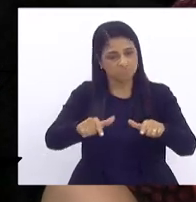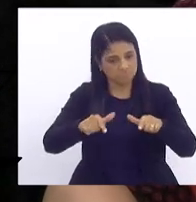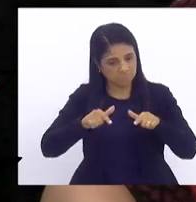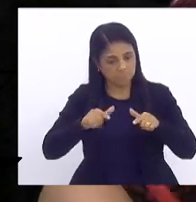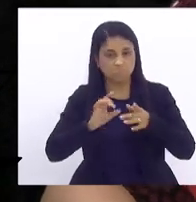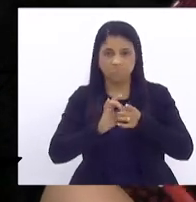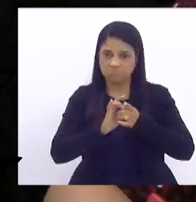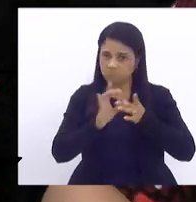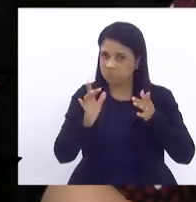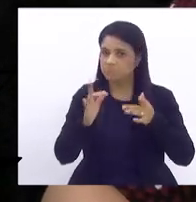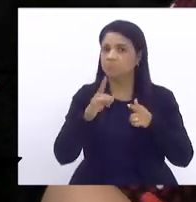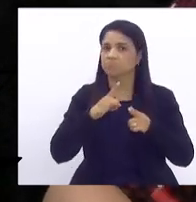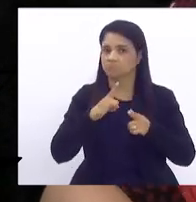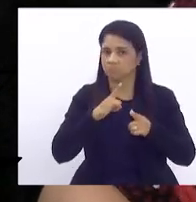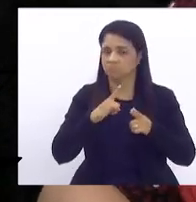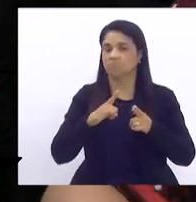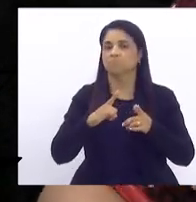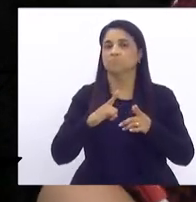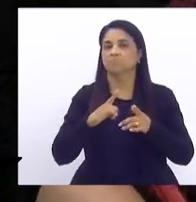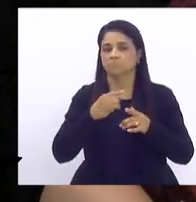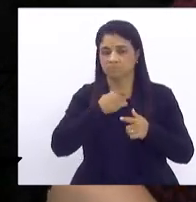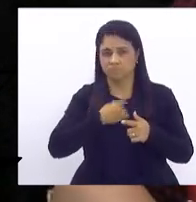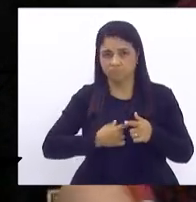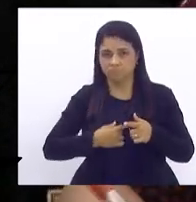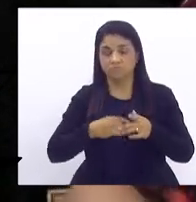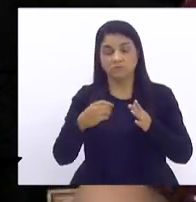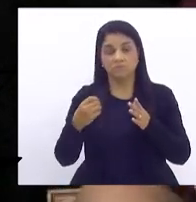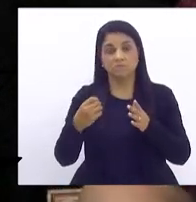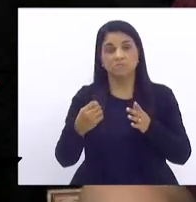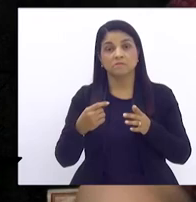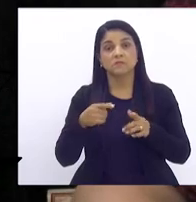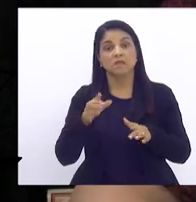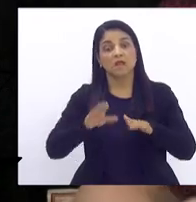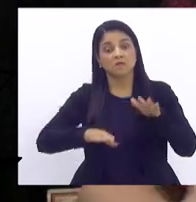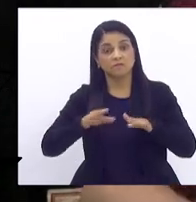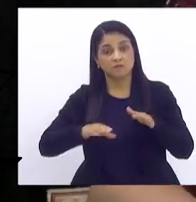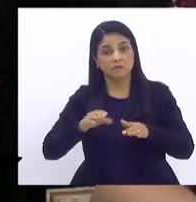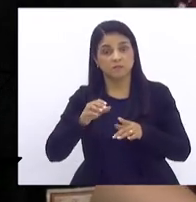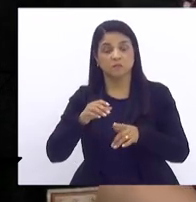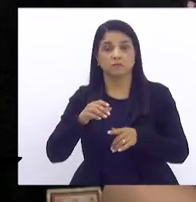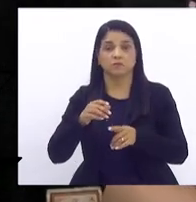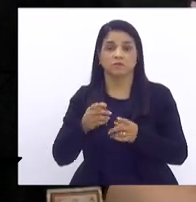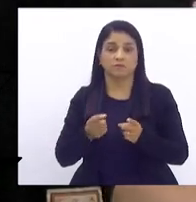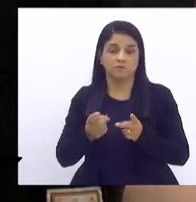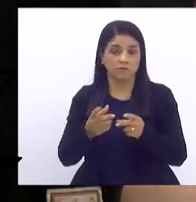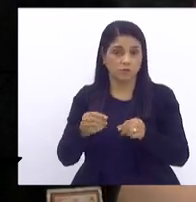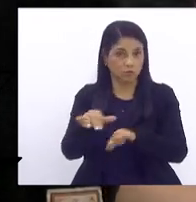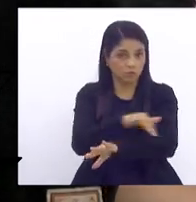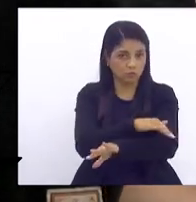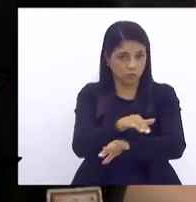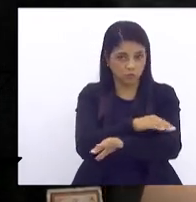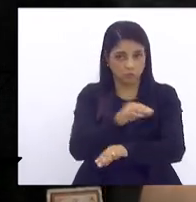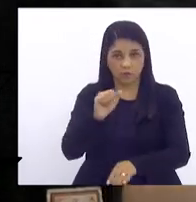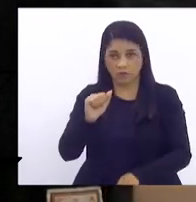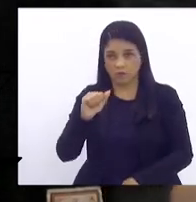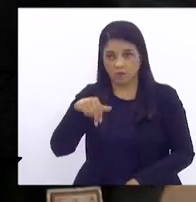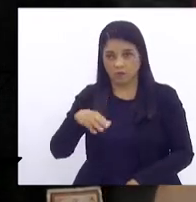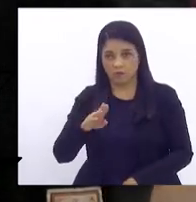têm autorização, né? Por vezes, o ambulante que não tem autorização é que acaba, às